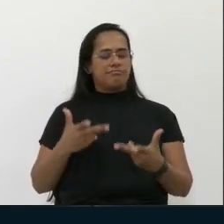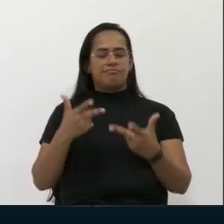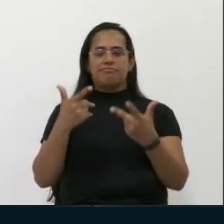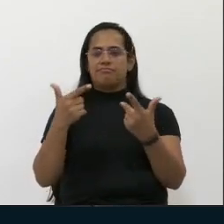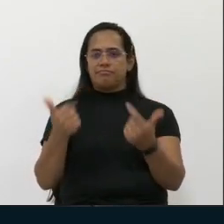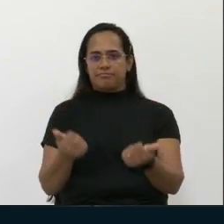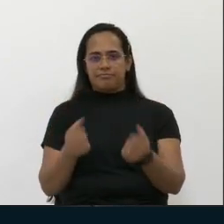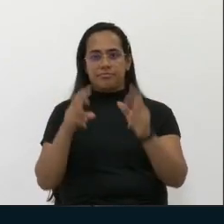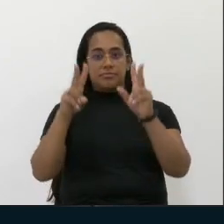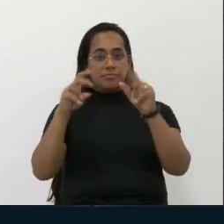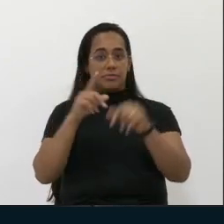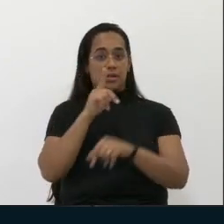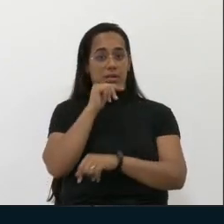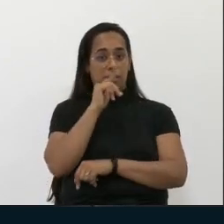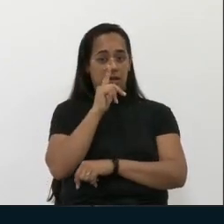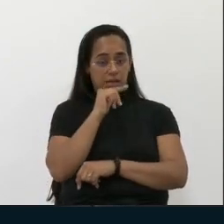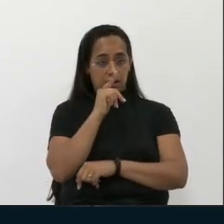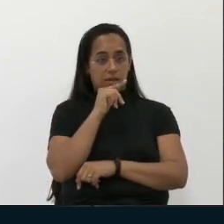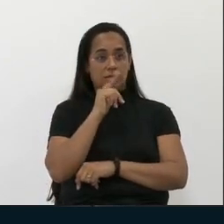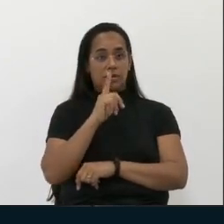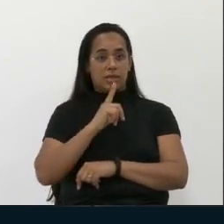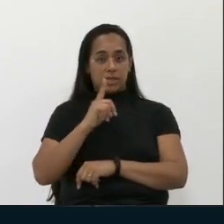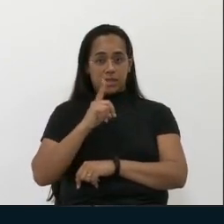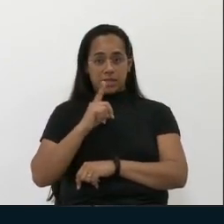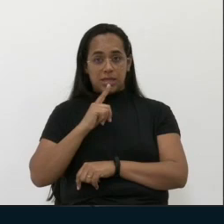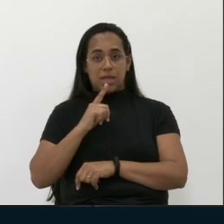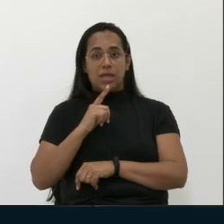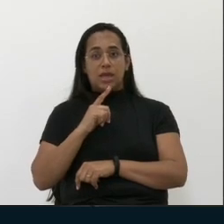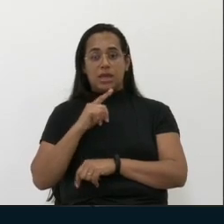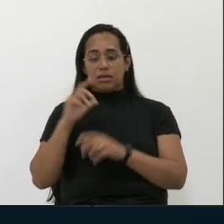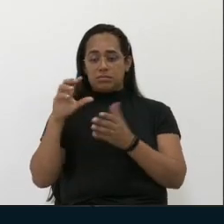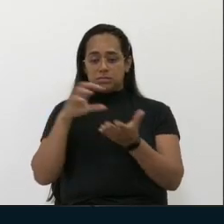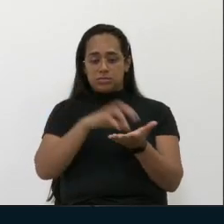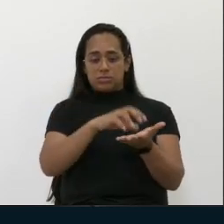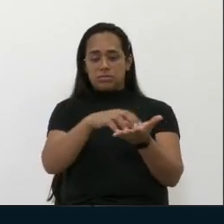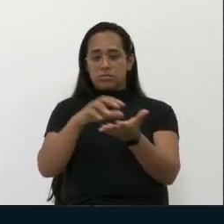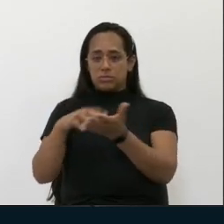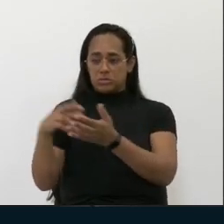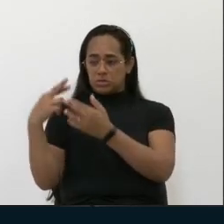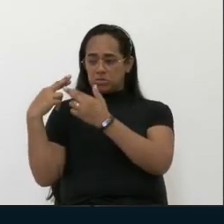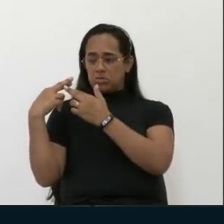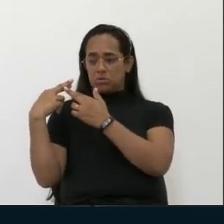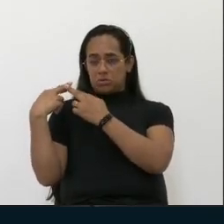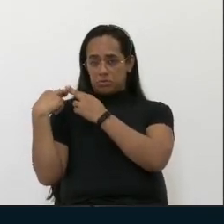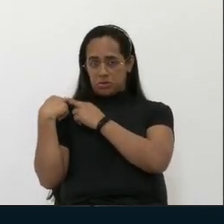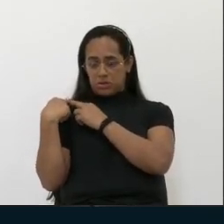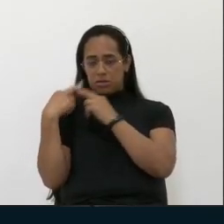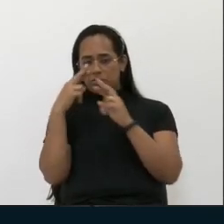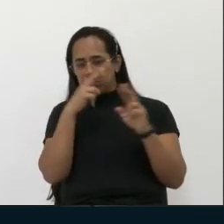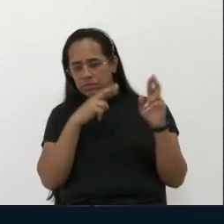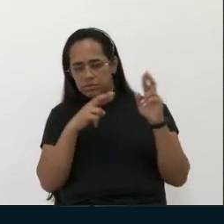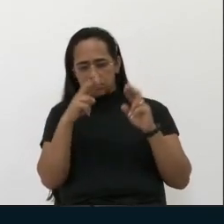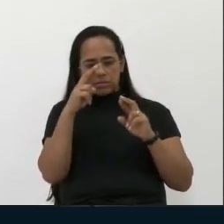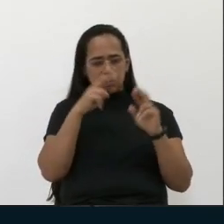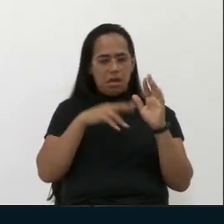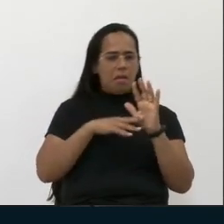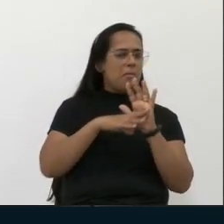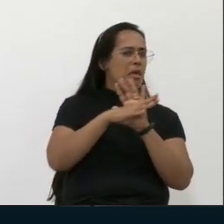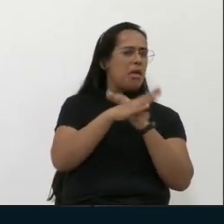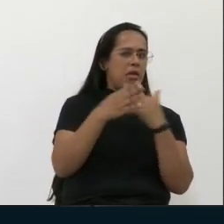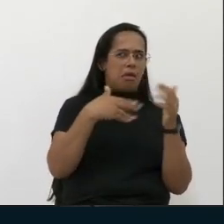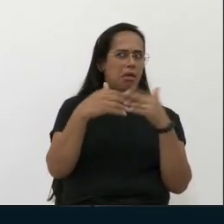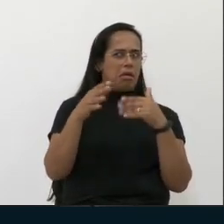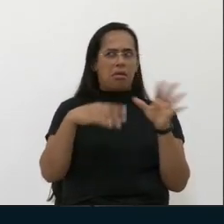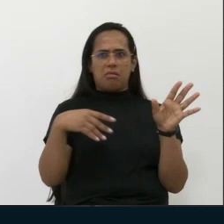nós vamos ter as agências reguladoras que vão fiscalizar, não vai ter aumento de água a hora que a empresa privada quiser. Olha, eu vou aumentar a água. Não,